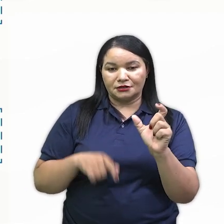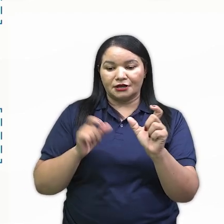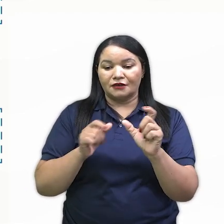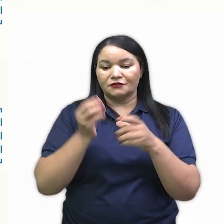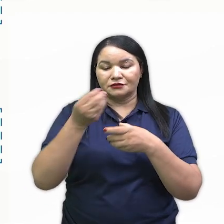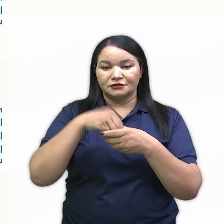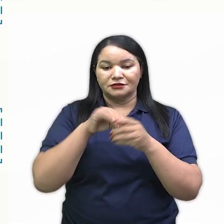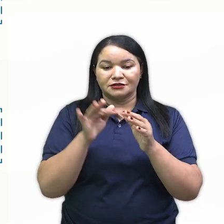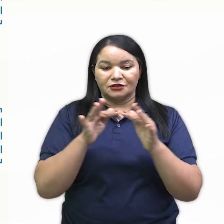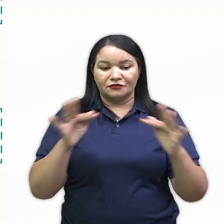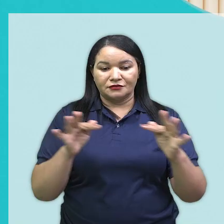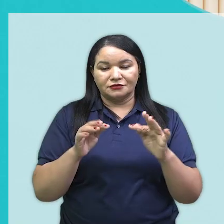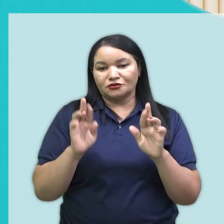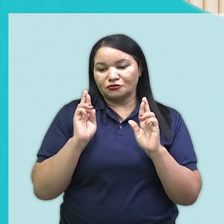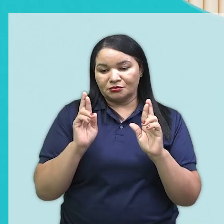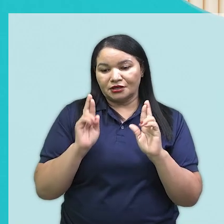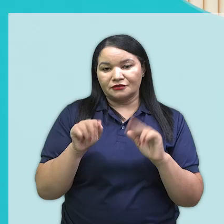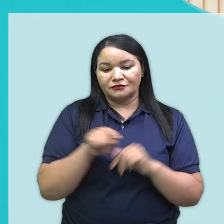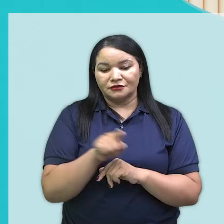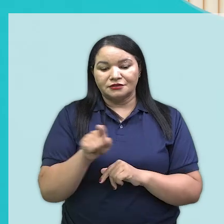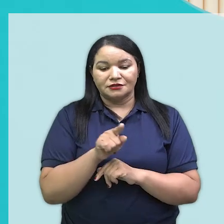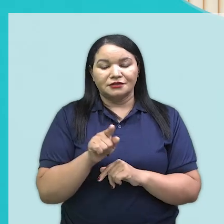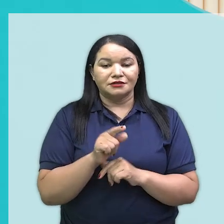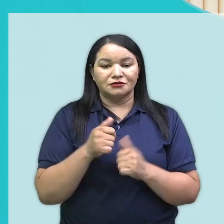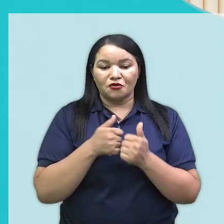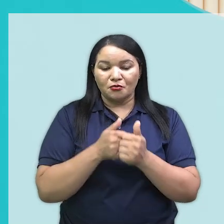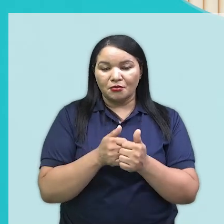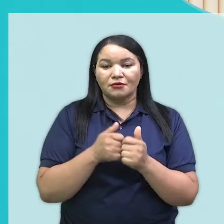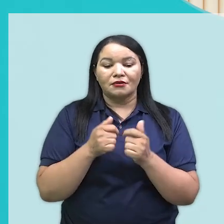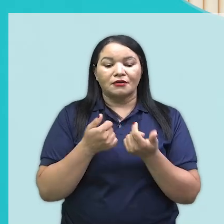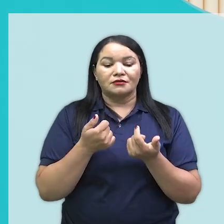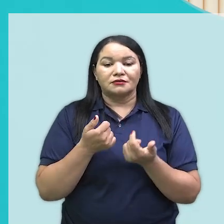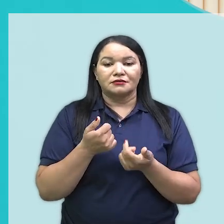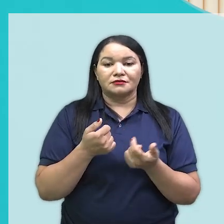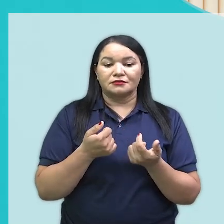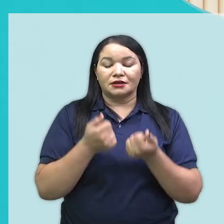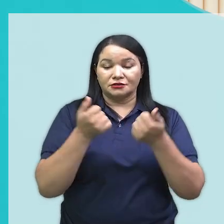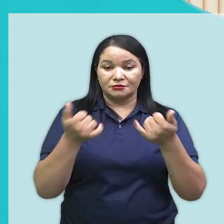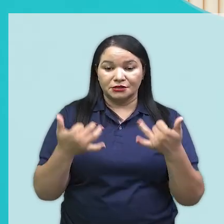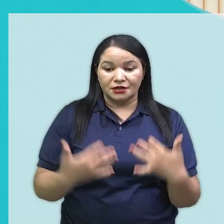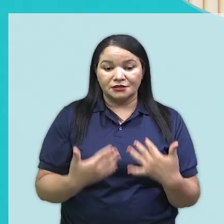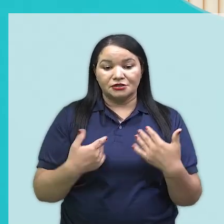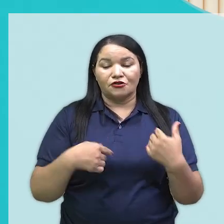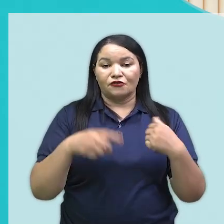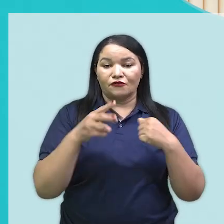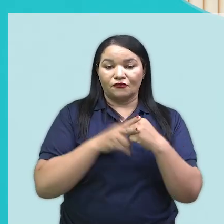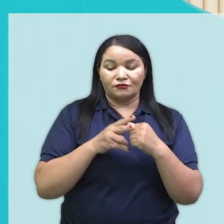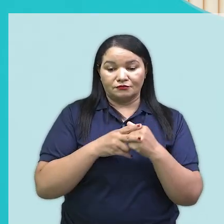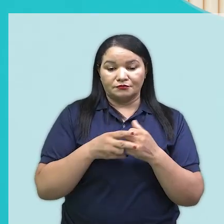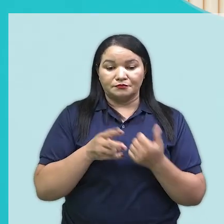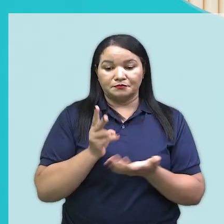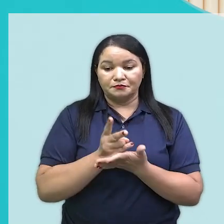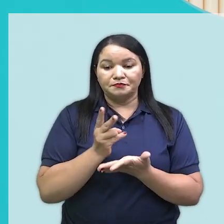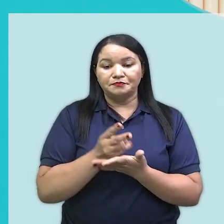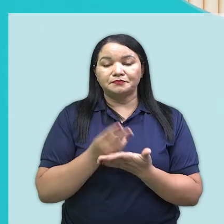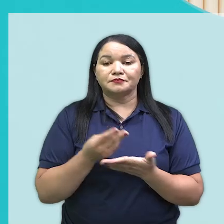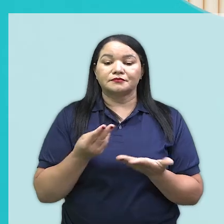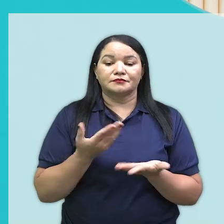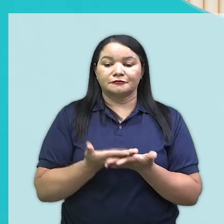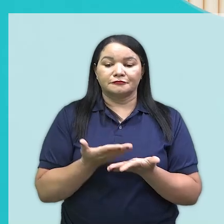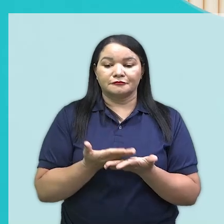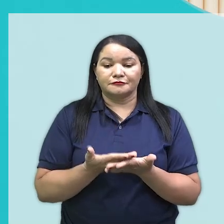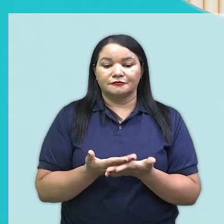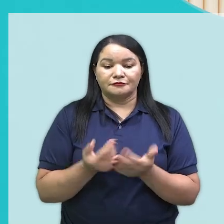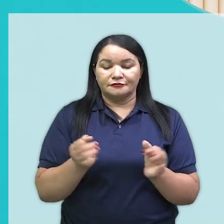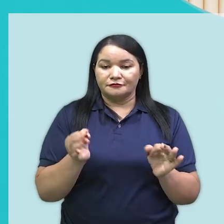E é isso, eu espero que vocês tenham conseguido acompanhar aí o nosso conteúdo sobre o past continuous. Essa foi a nossa aula,